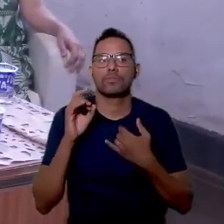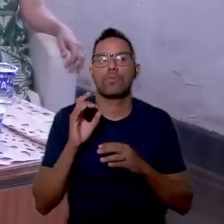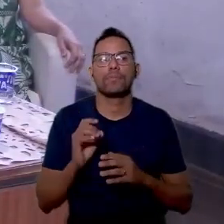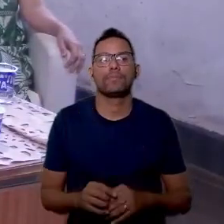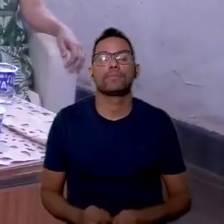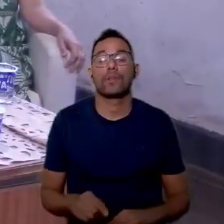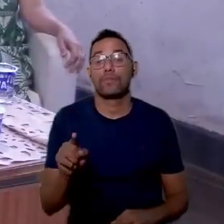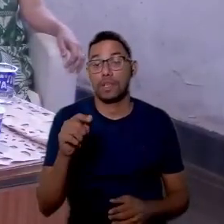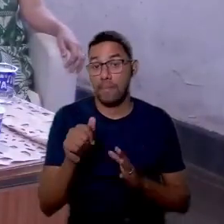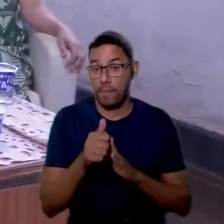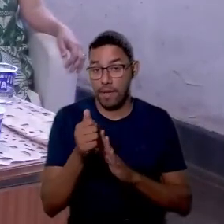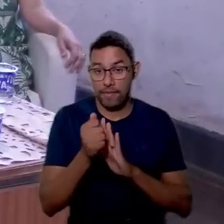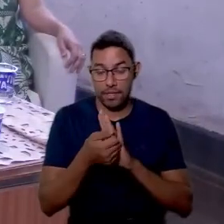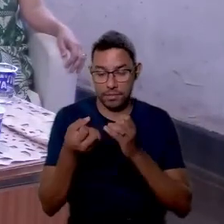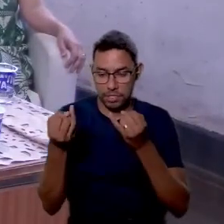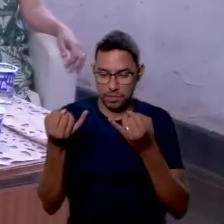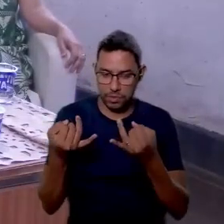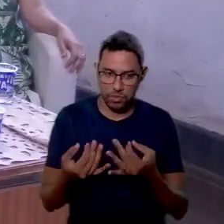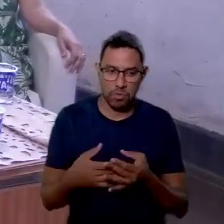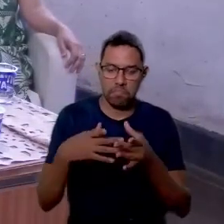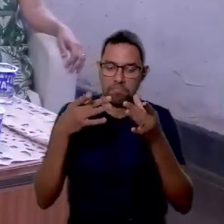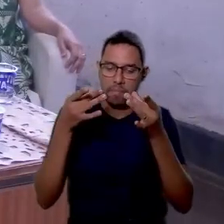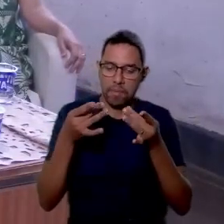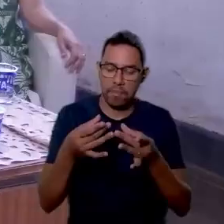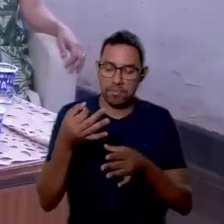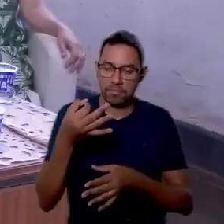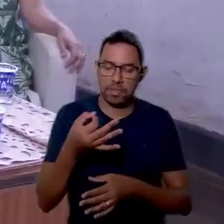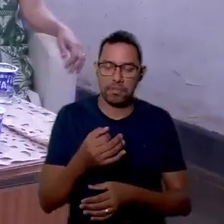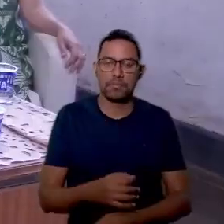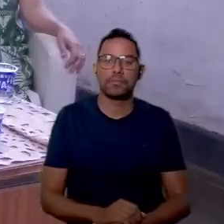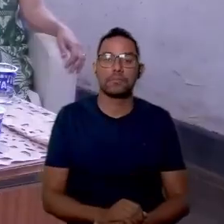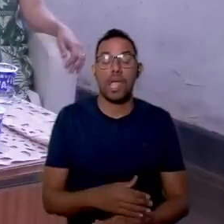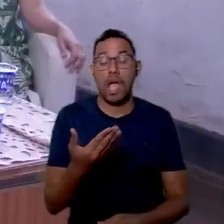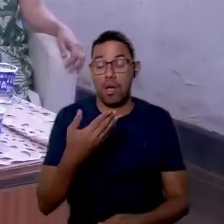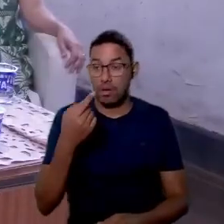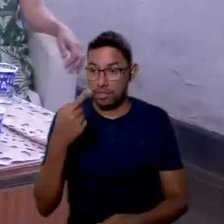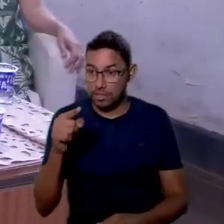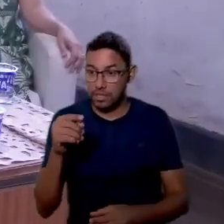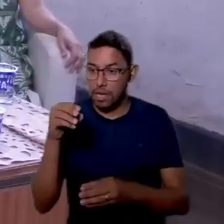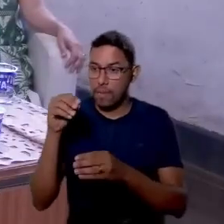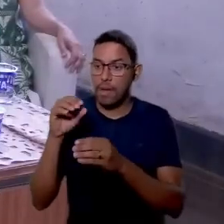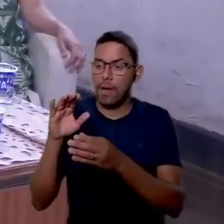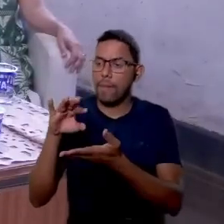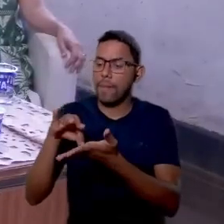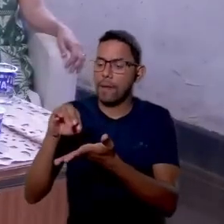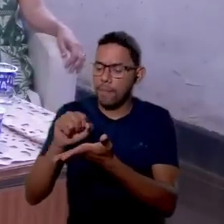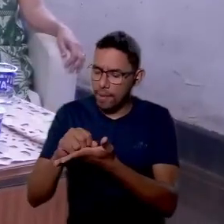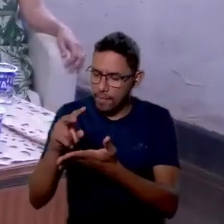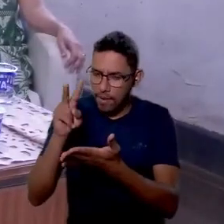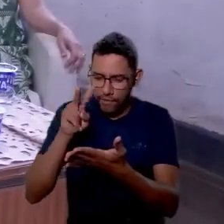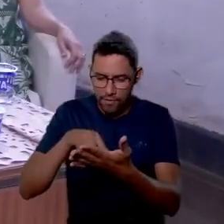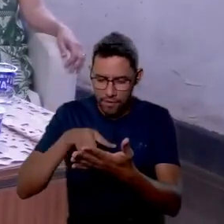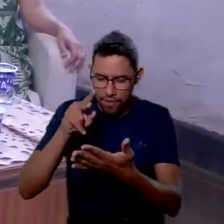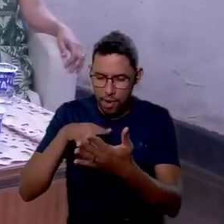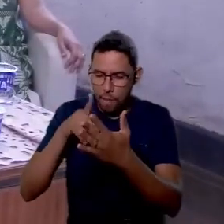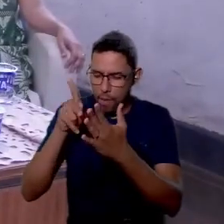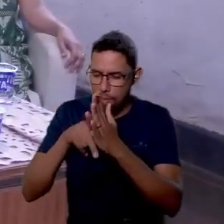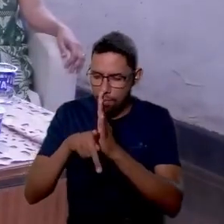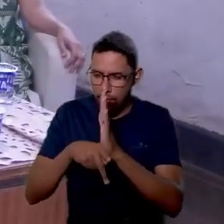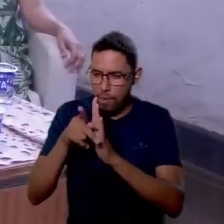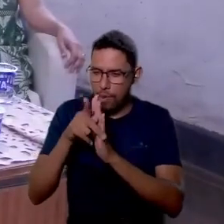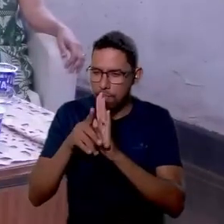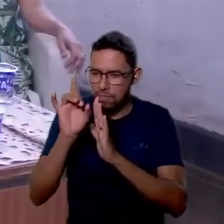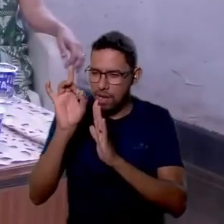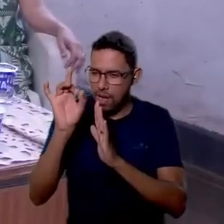disse, você foi a primeira vez que me explicou a coisa corretamente. Eu fui lá e agora eu estou entrando no sistema e estou vendo projeto por projeto, e tem